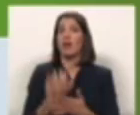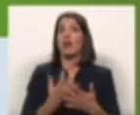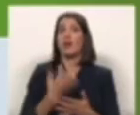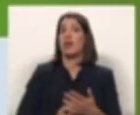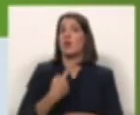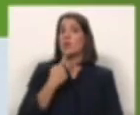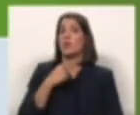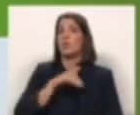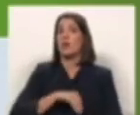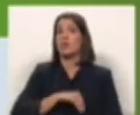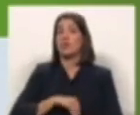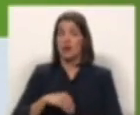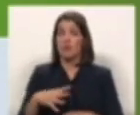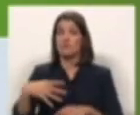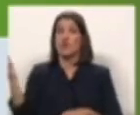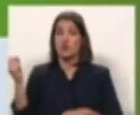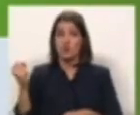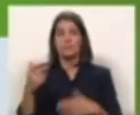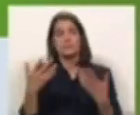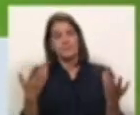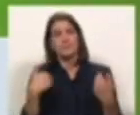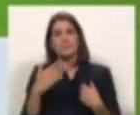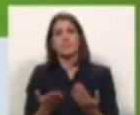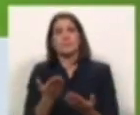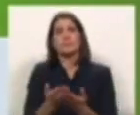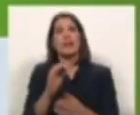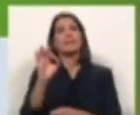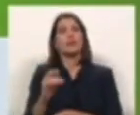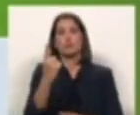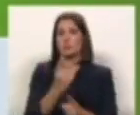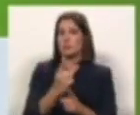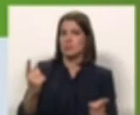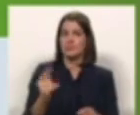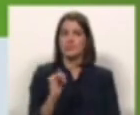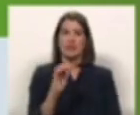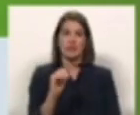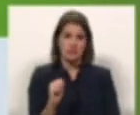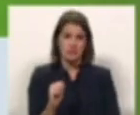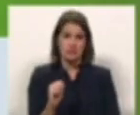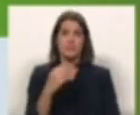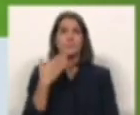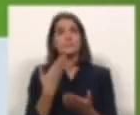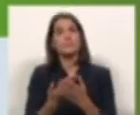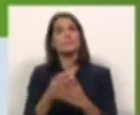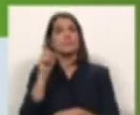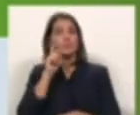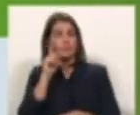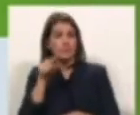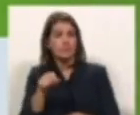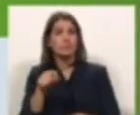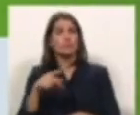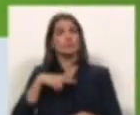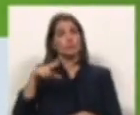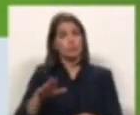salário e por isso nós vamos propor uma taxa única e és para garantir que o país